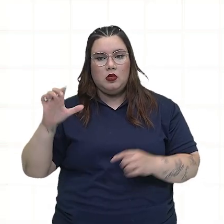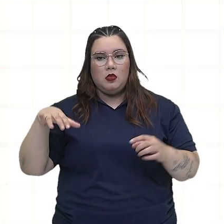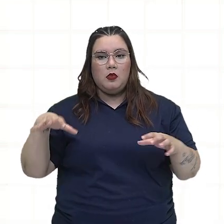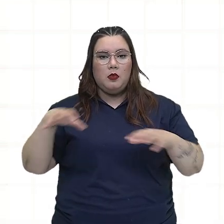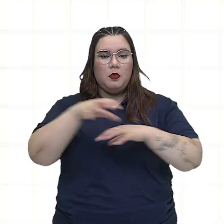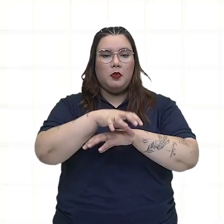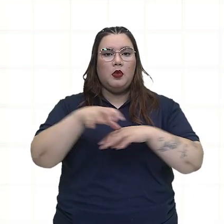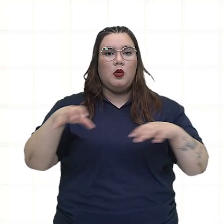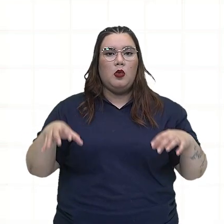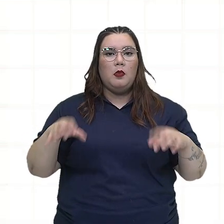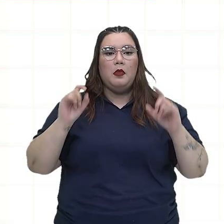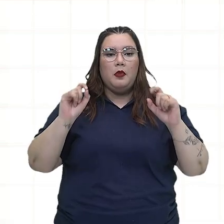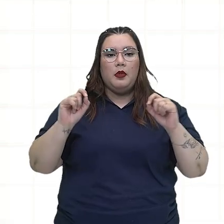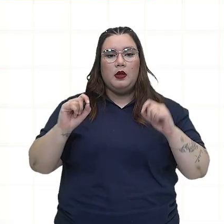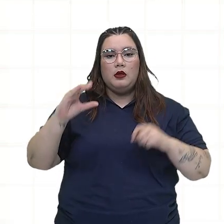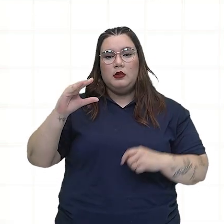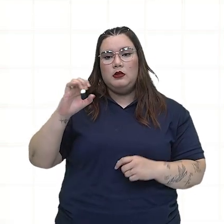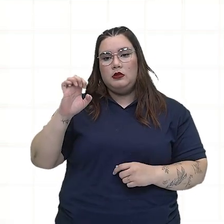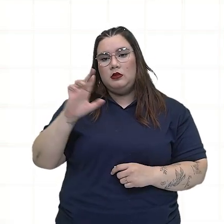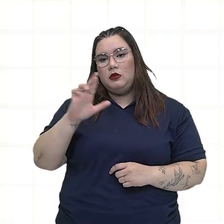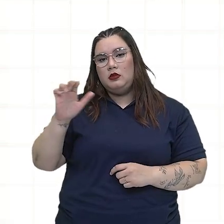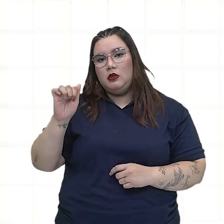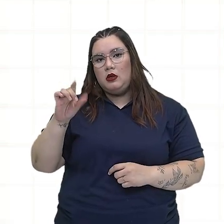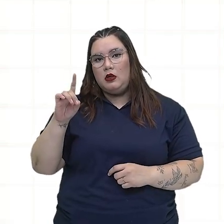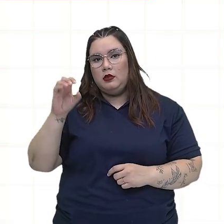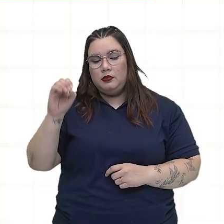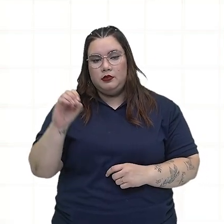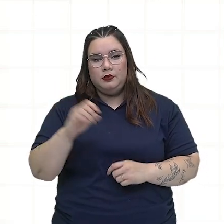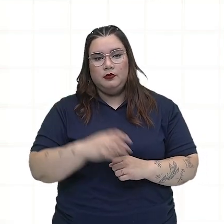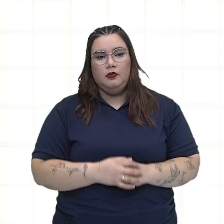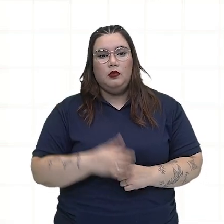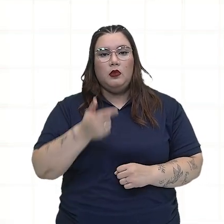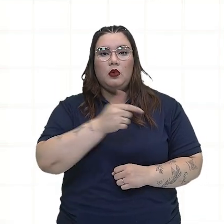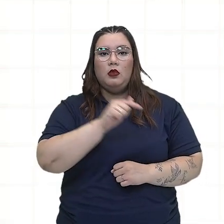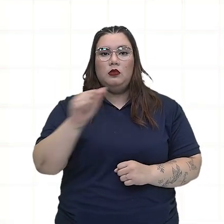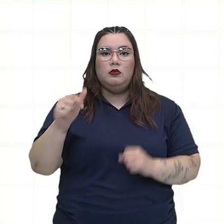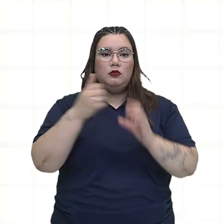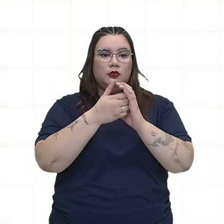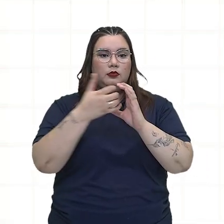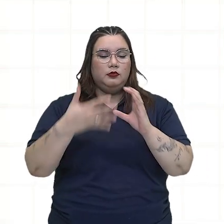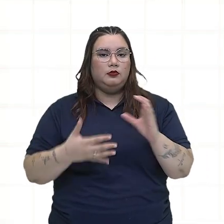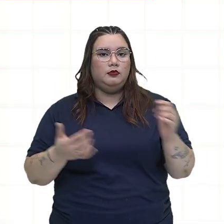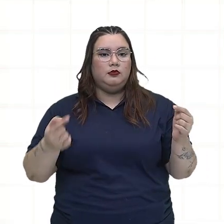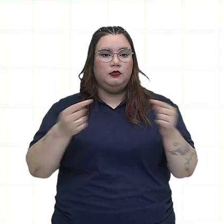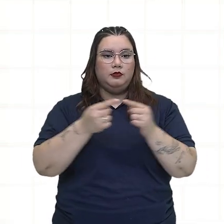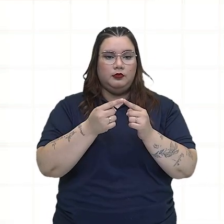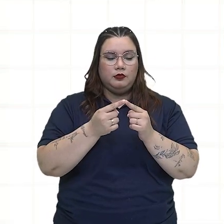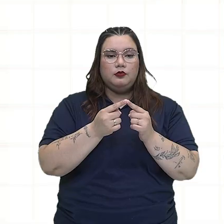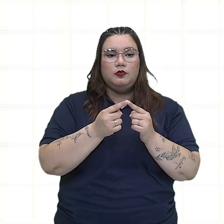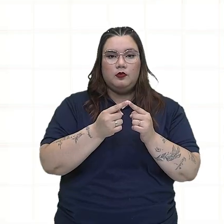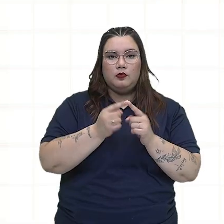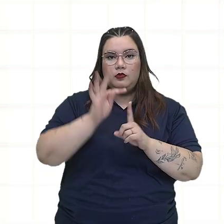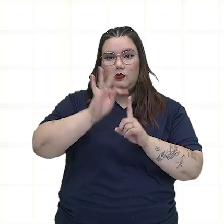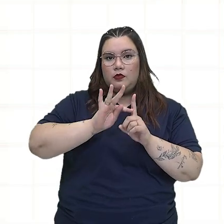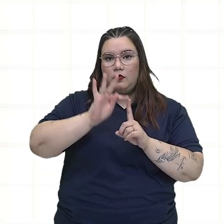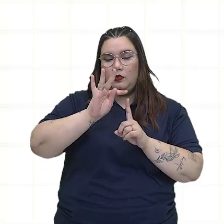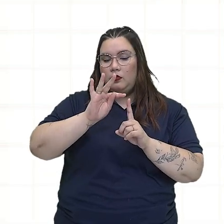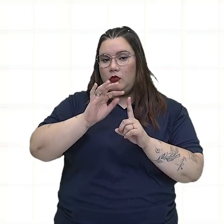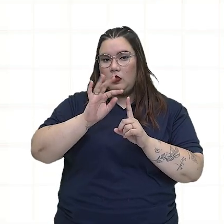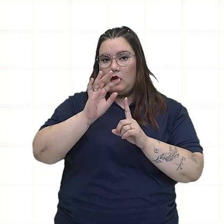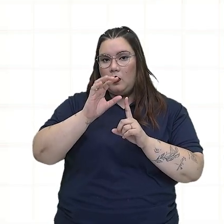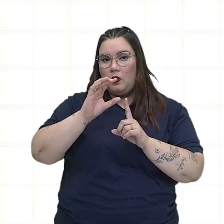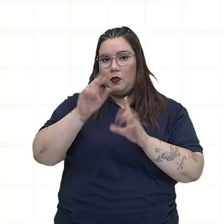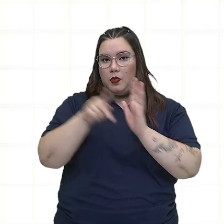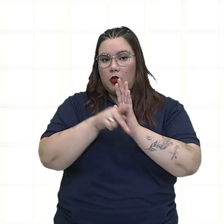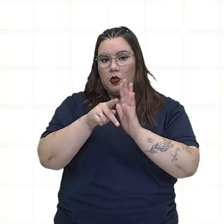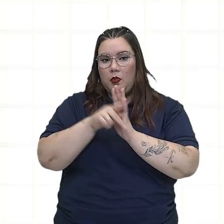o bioma do Cerrado. Outra característica do clima tropical Brasil Central